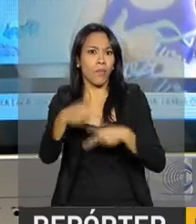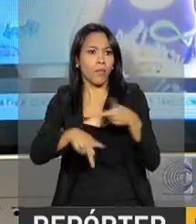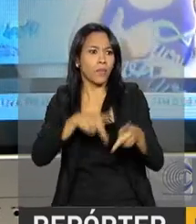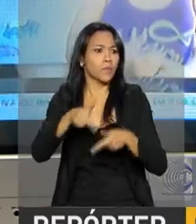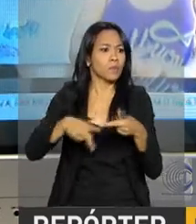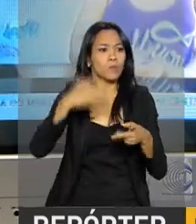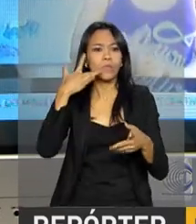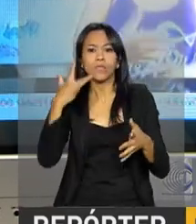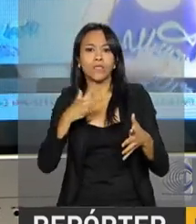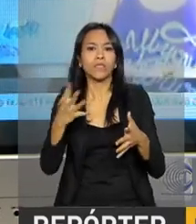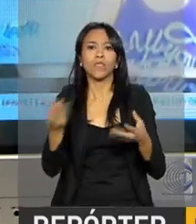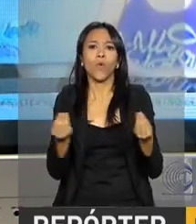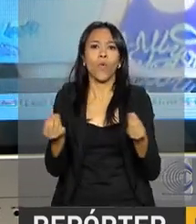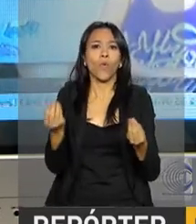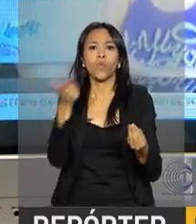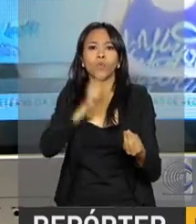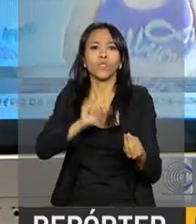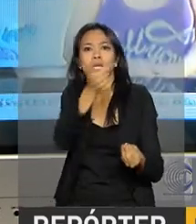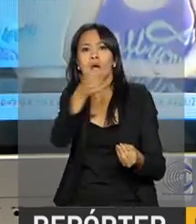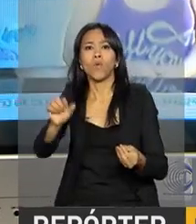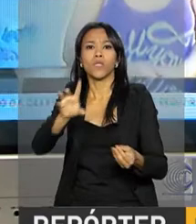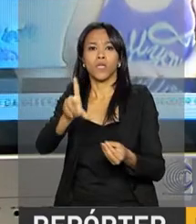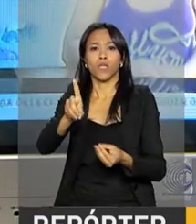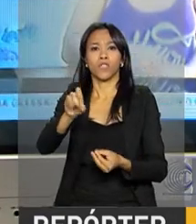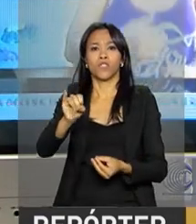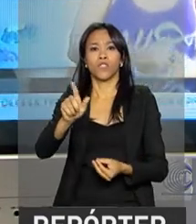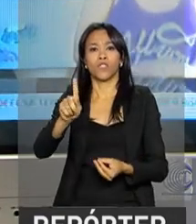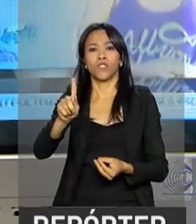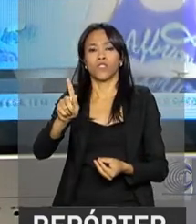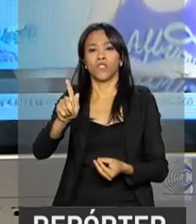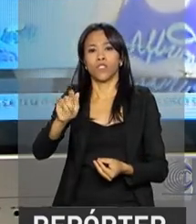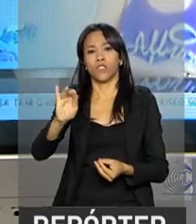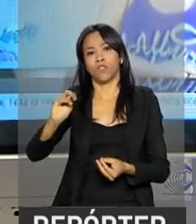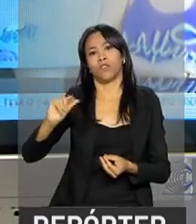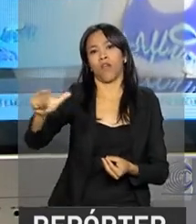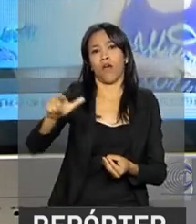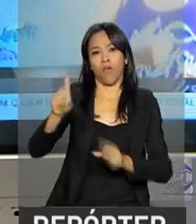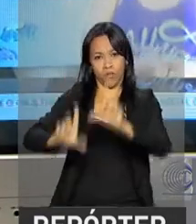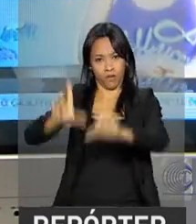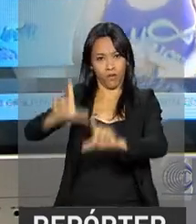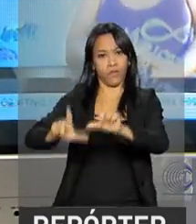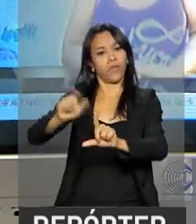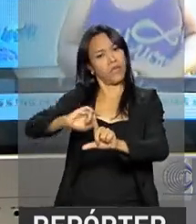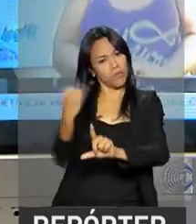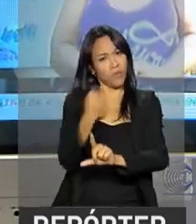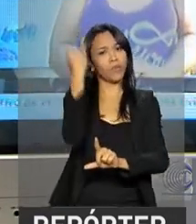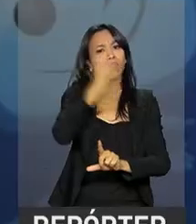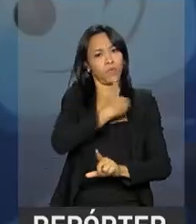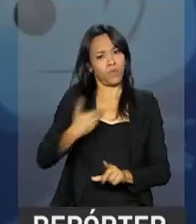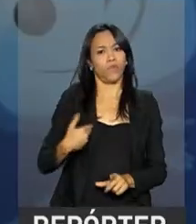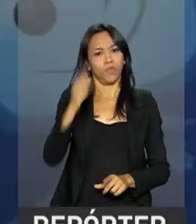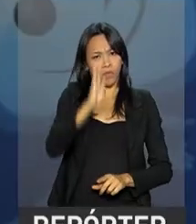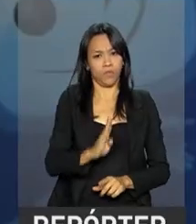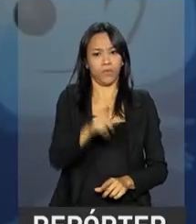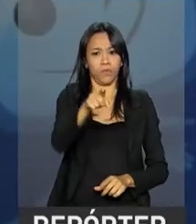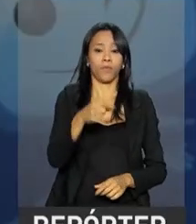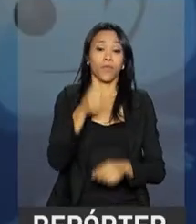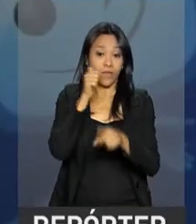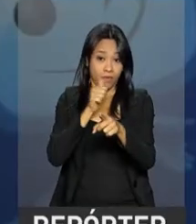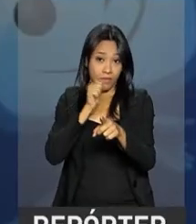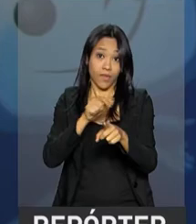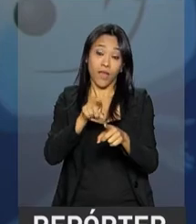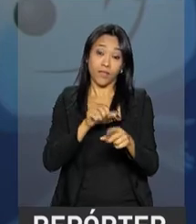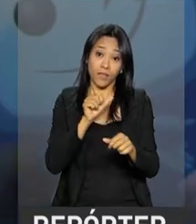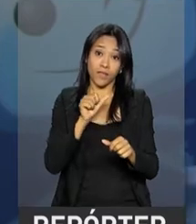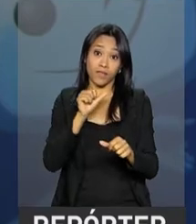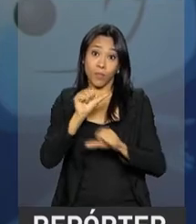se mobilizando em prol da digitalização da TV, que é uma política pública muito importante para o governo brasileiro. Para Vivian, mudanças